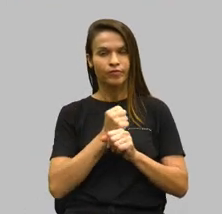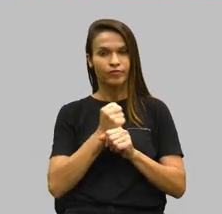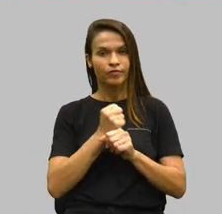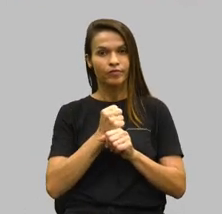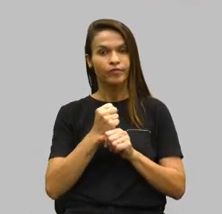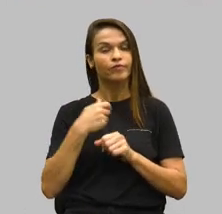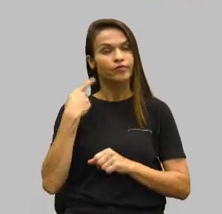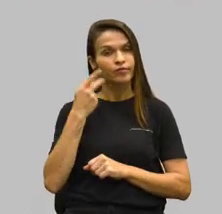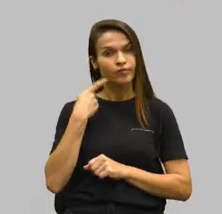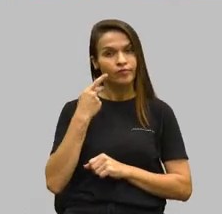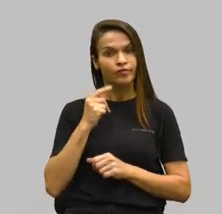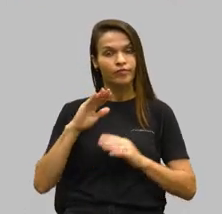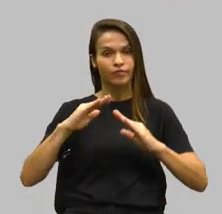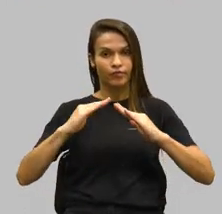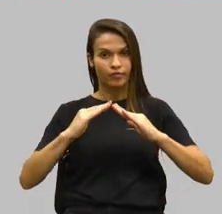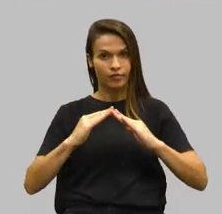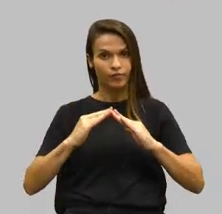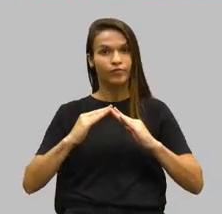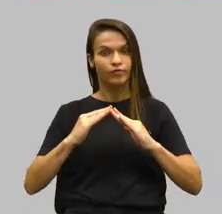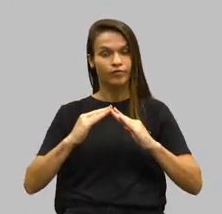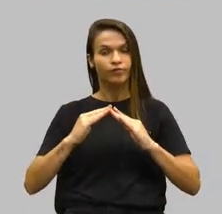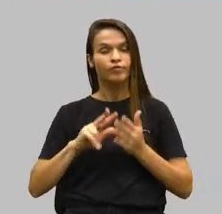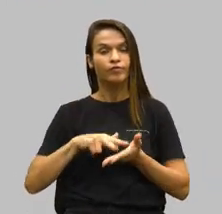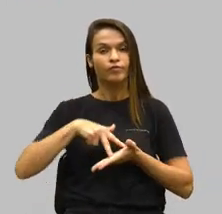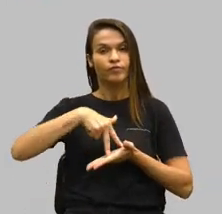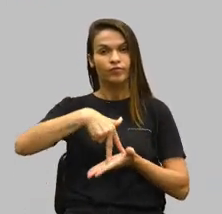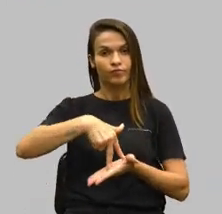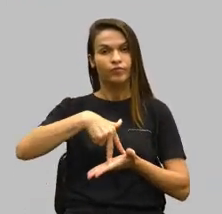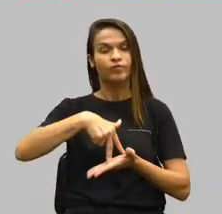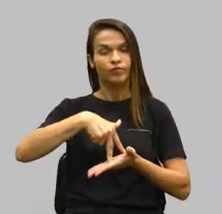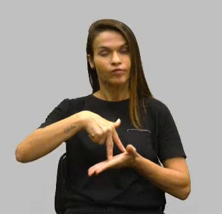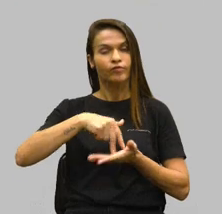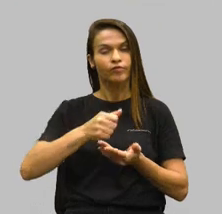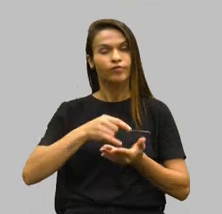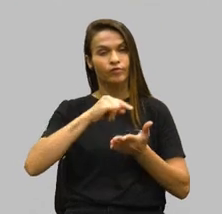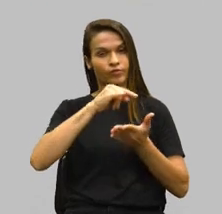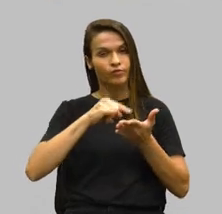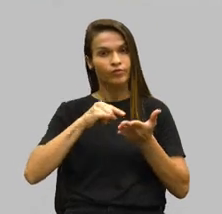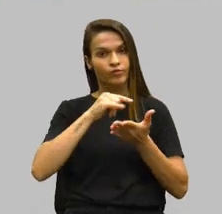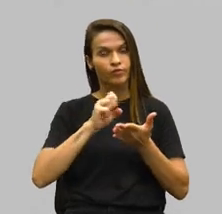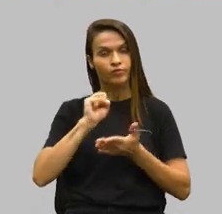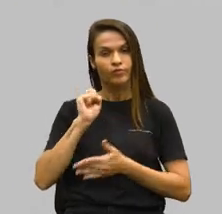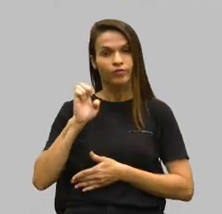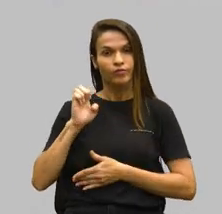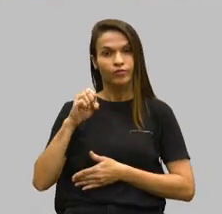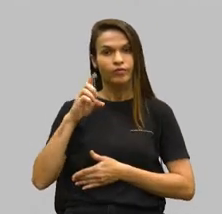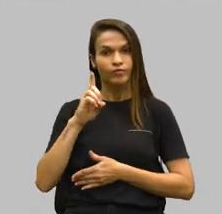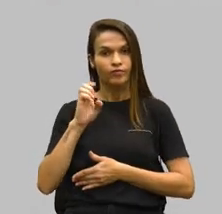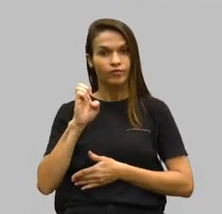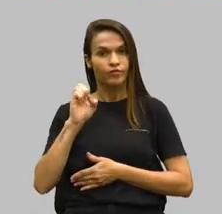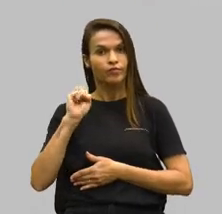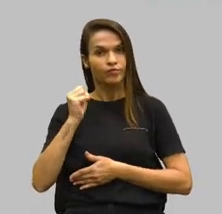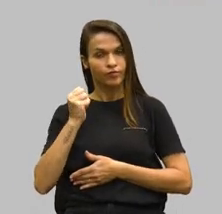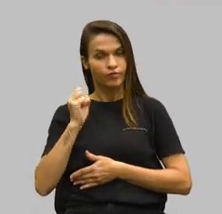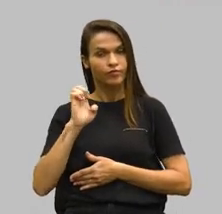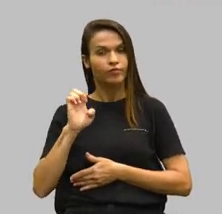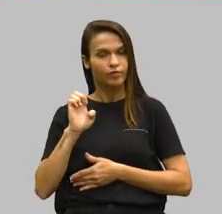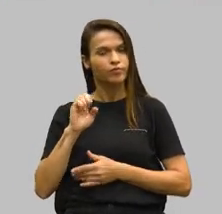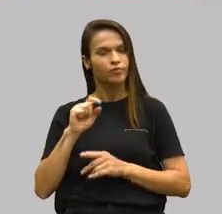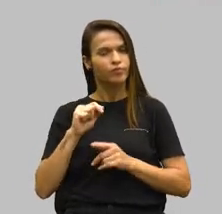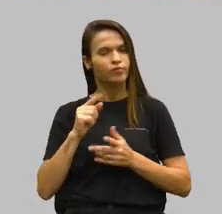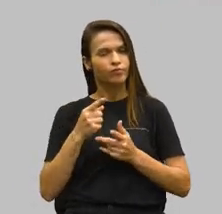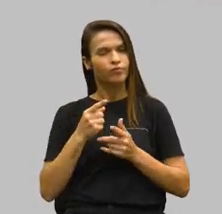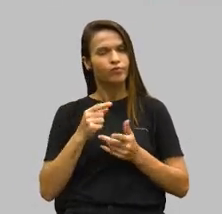parlamentar da casa está assumindo essa pauta a pauta da cedes uma pasta tão robusta com que